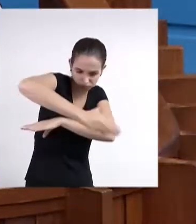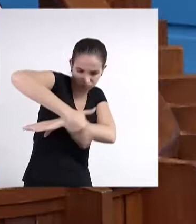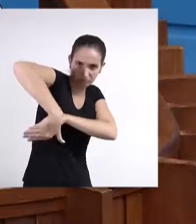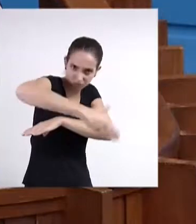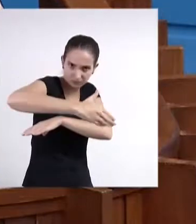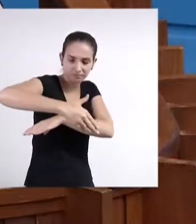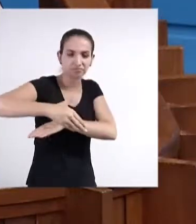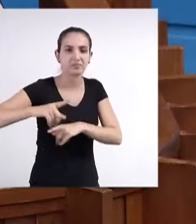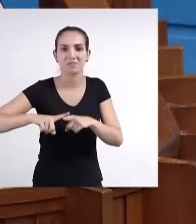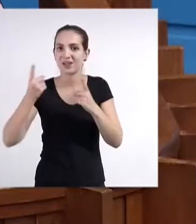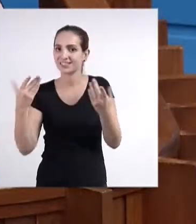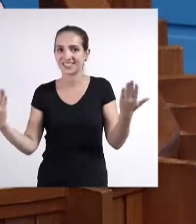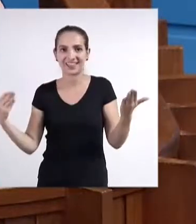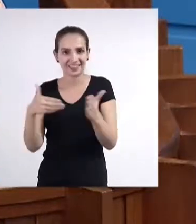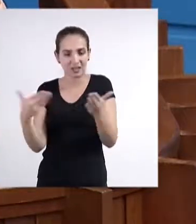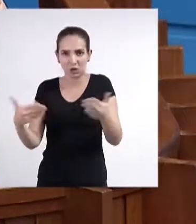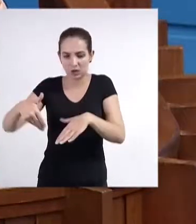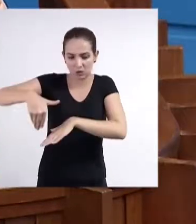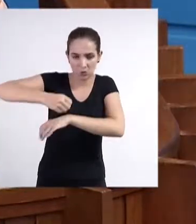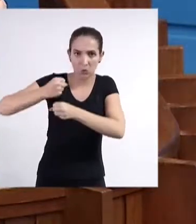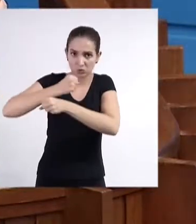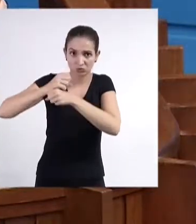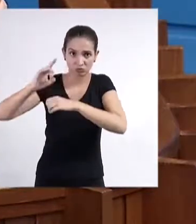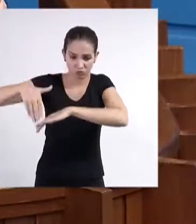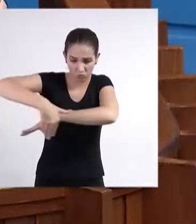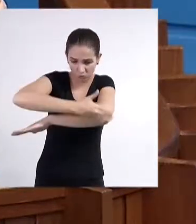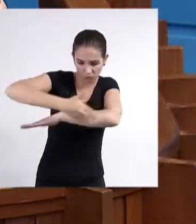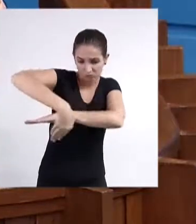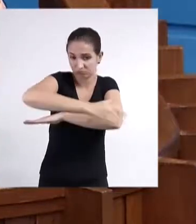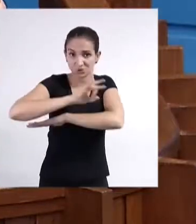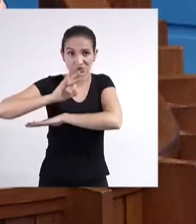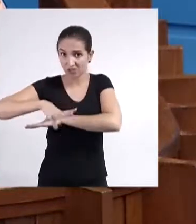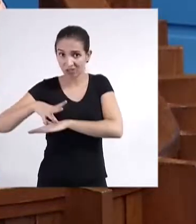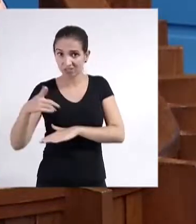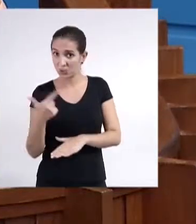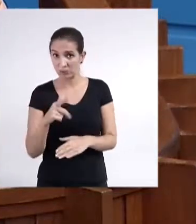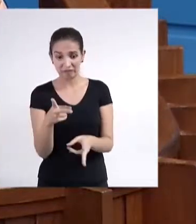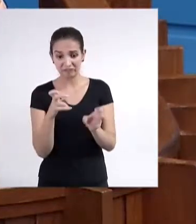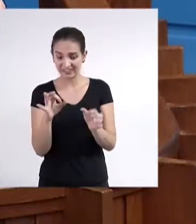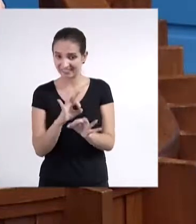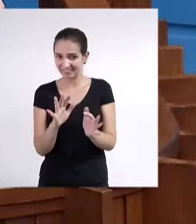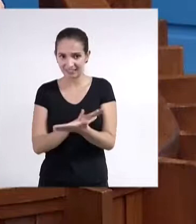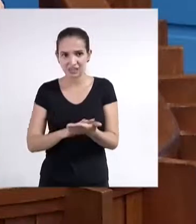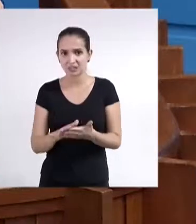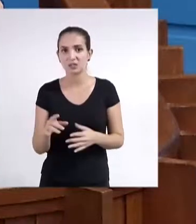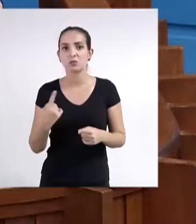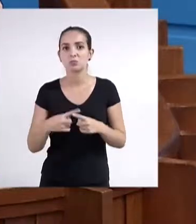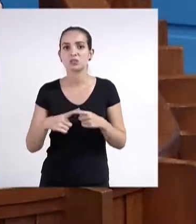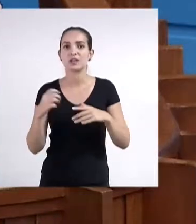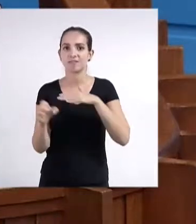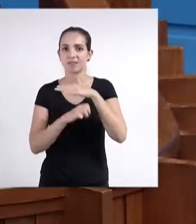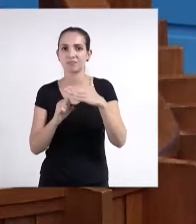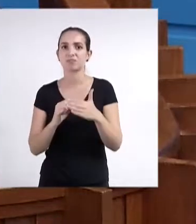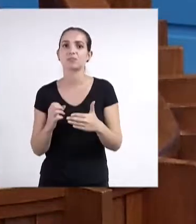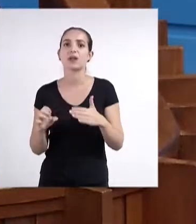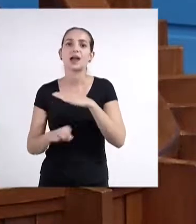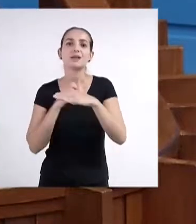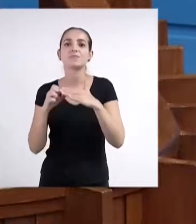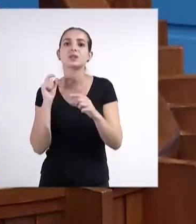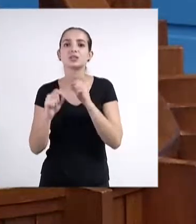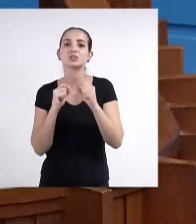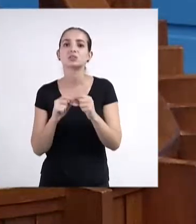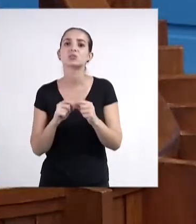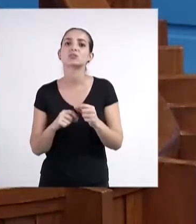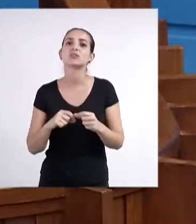acontecendo, e acaba por a gente fazer ilações, que é um grande golpe contra os sul-mato-grossenses,